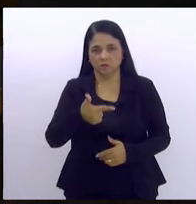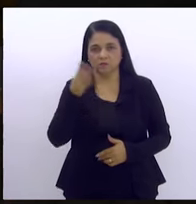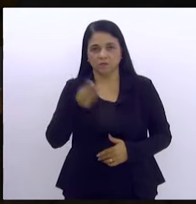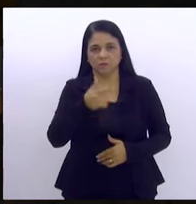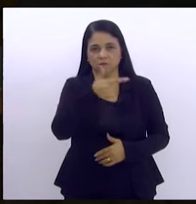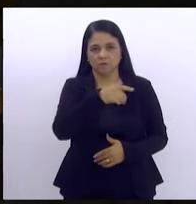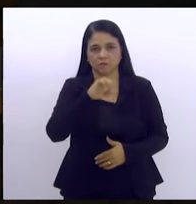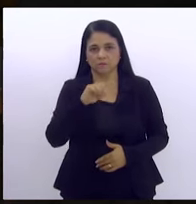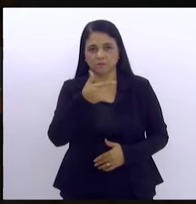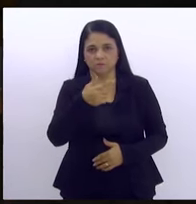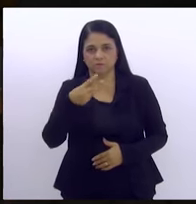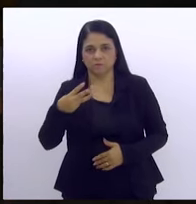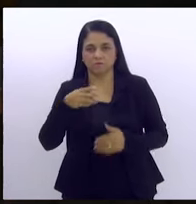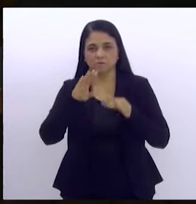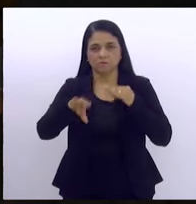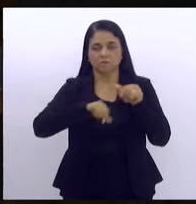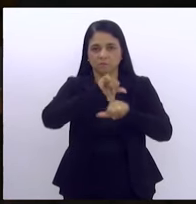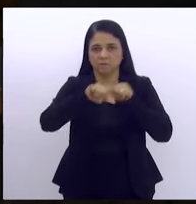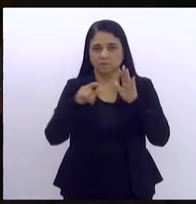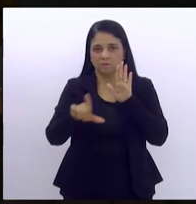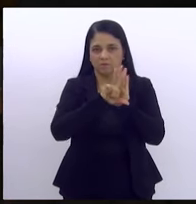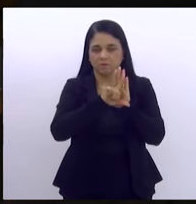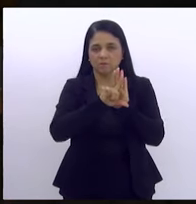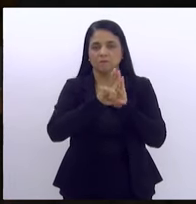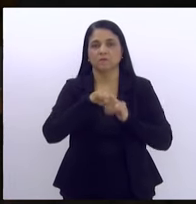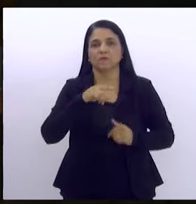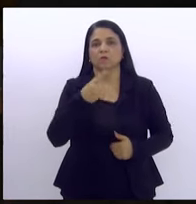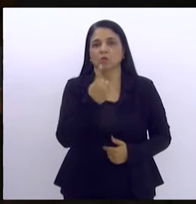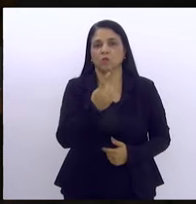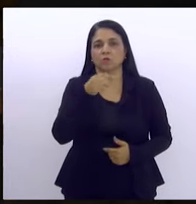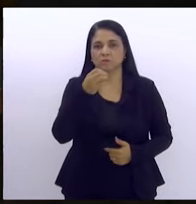02/2023, que altera a lei complementar número